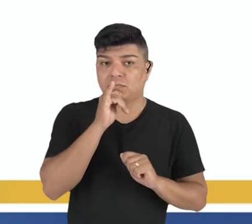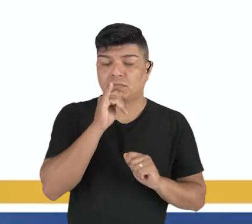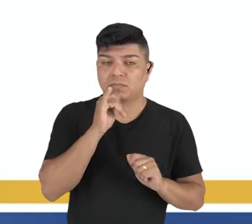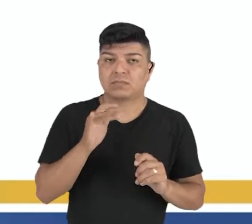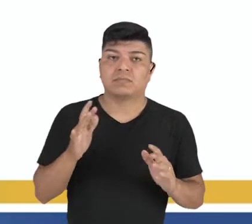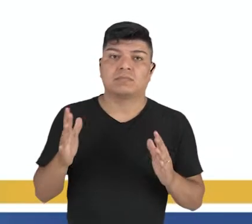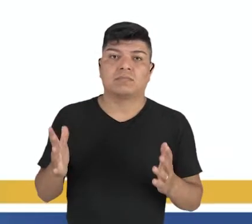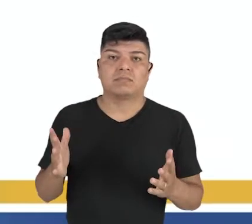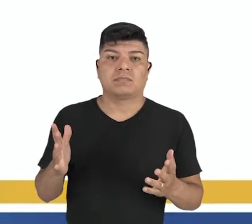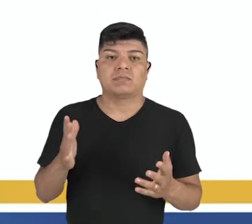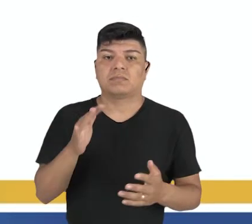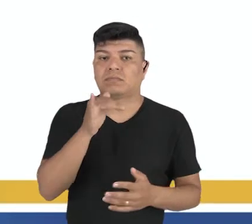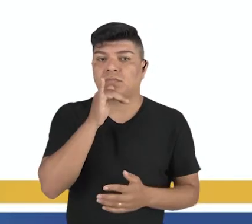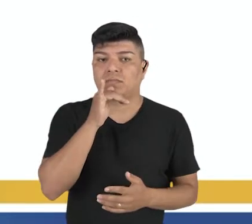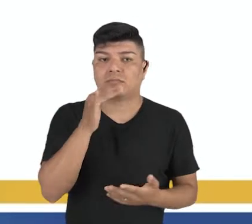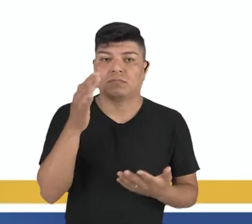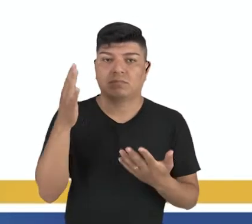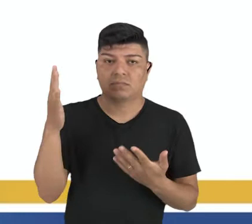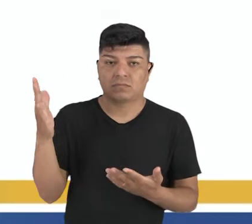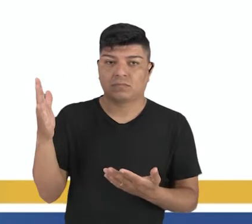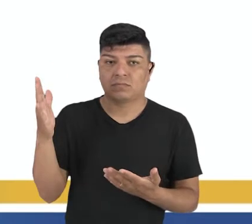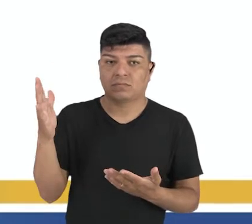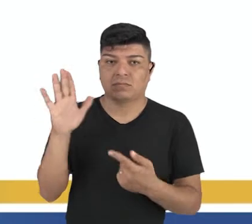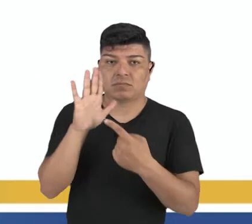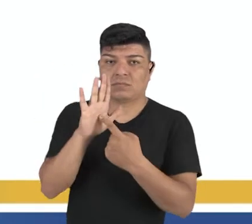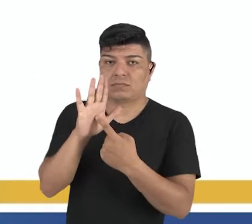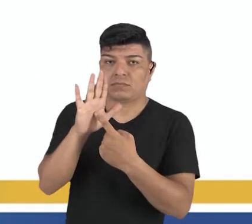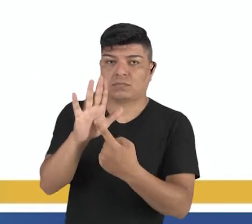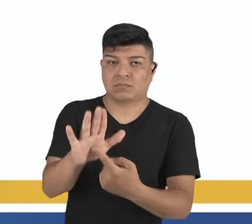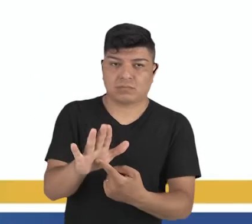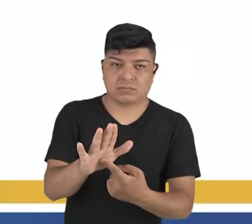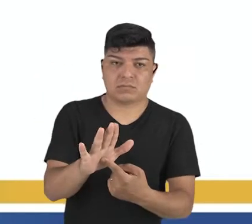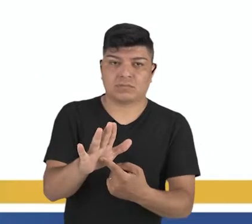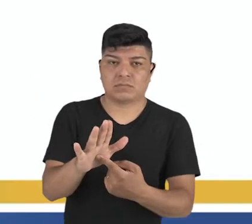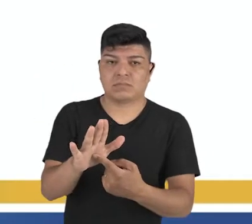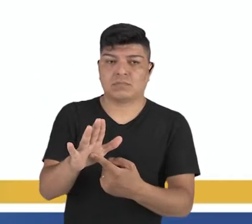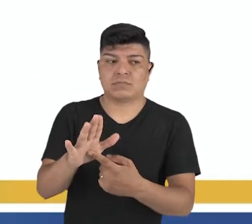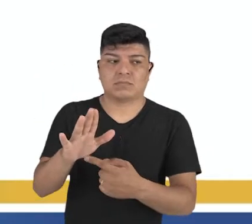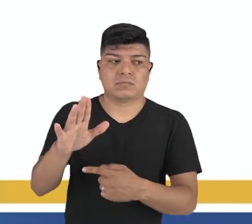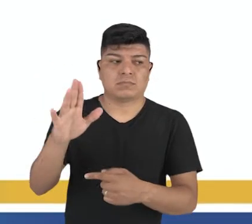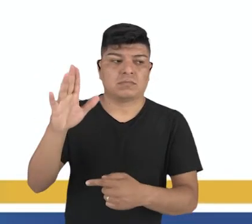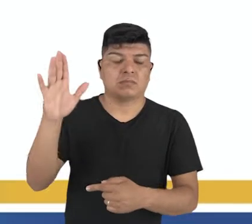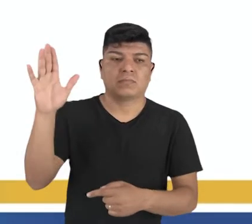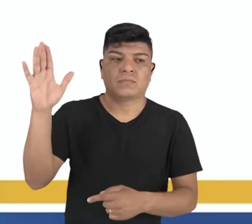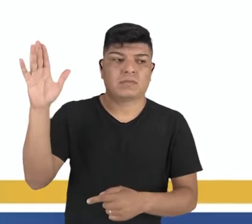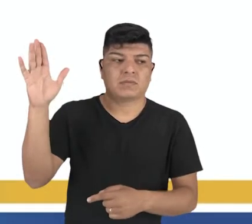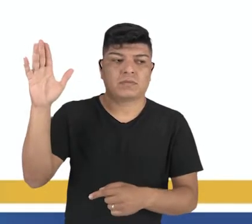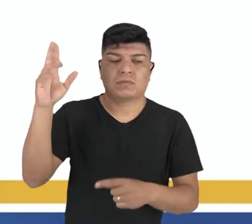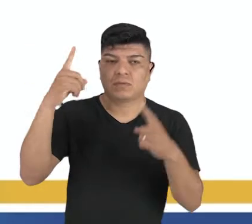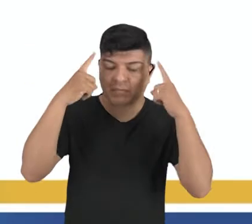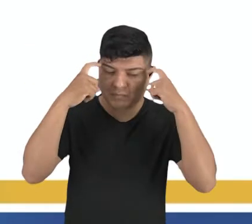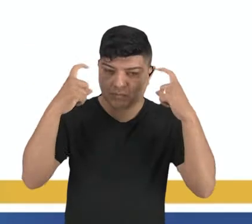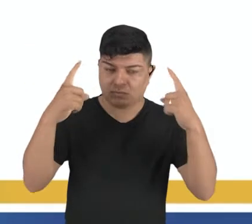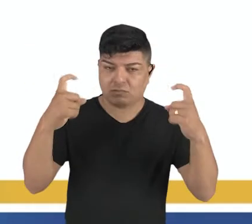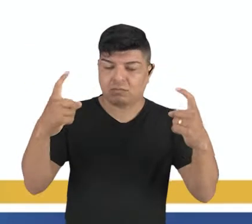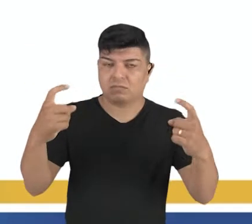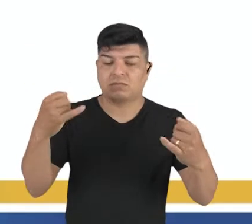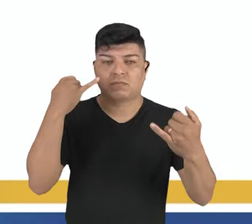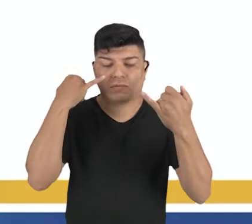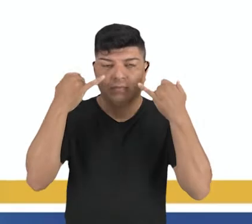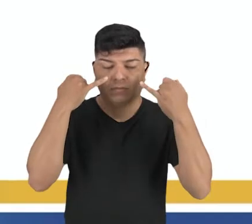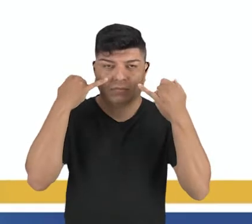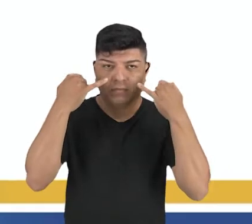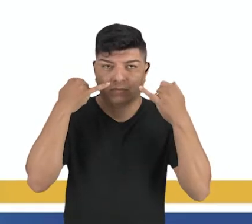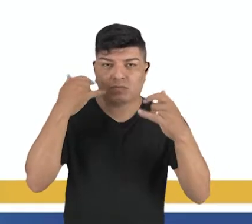citar como exemplo de uma apresentação sobre os índices de violência no país, apresentando informações sobre